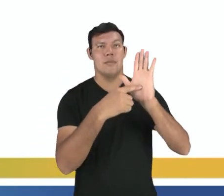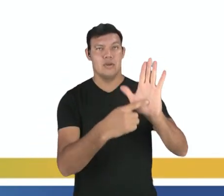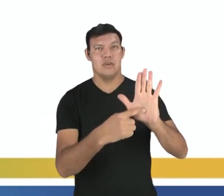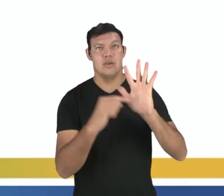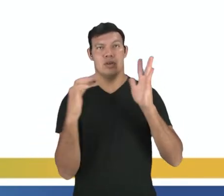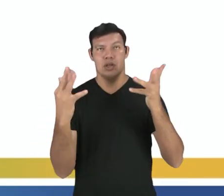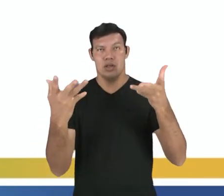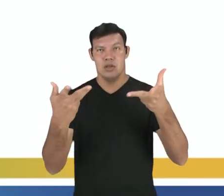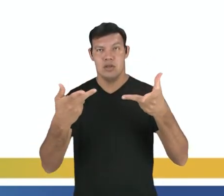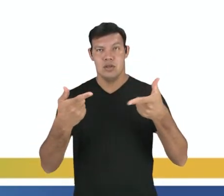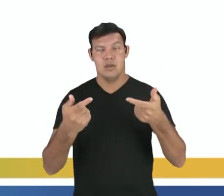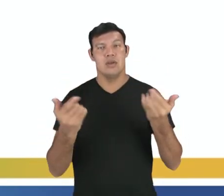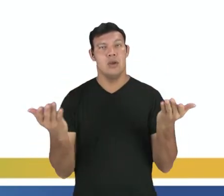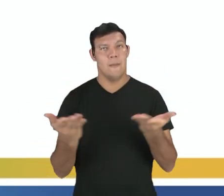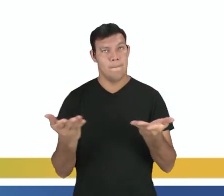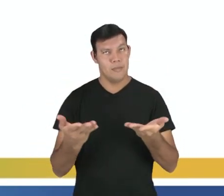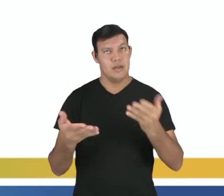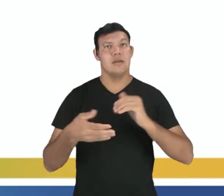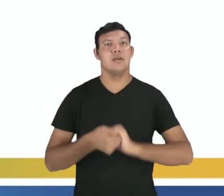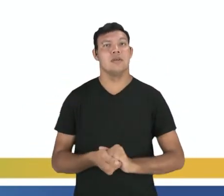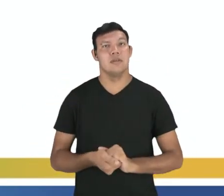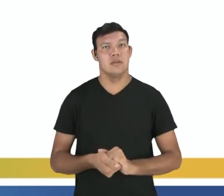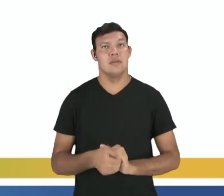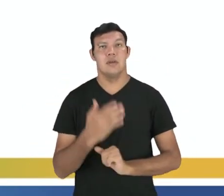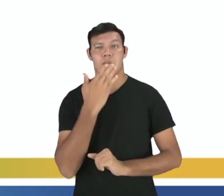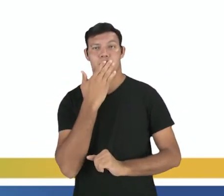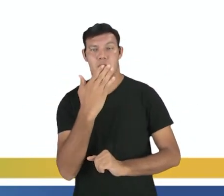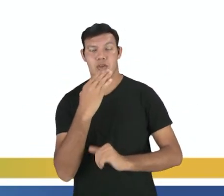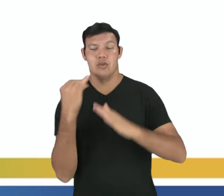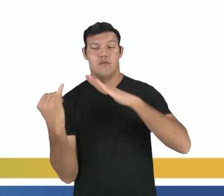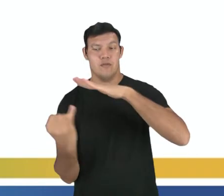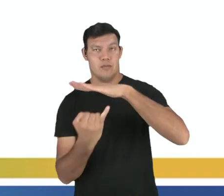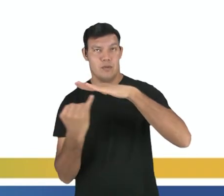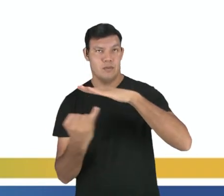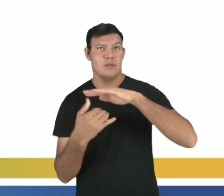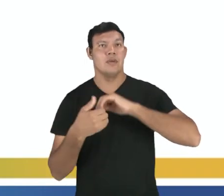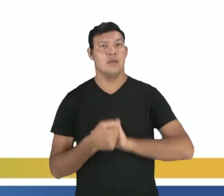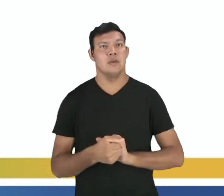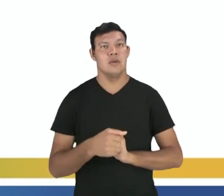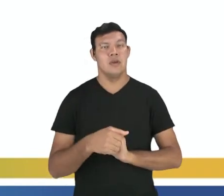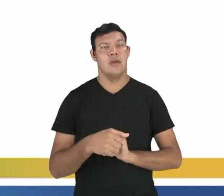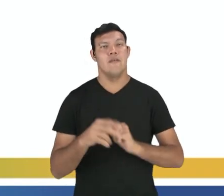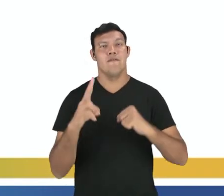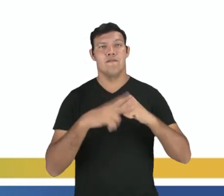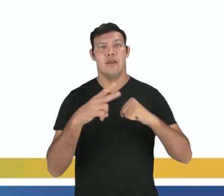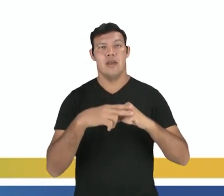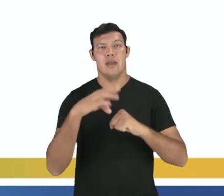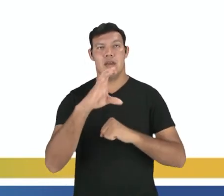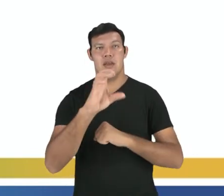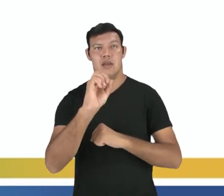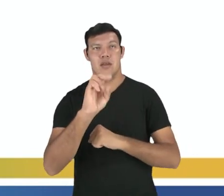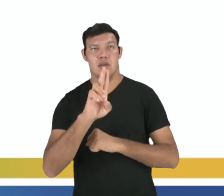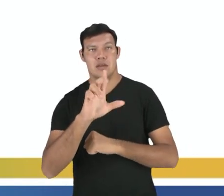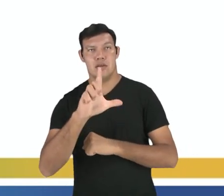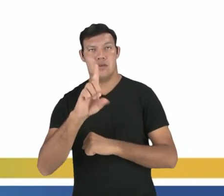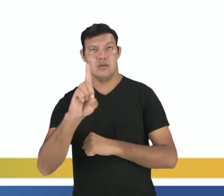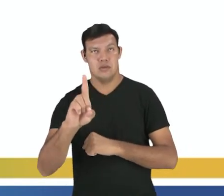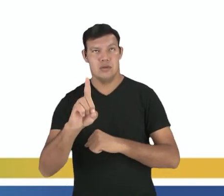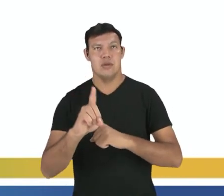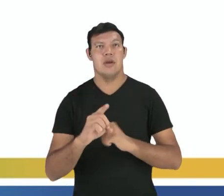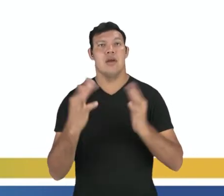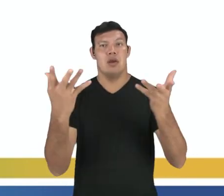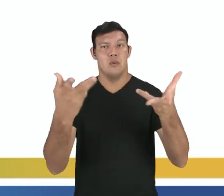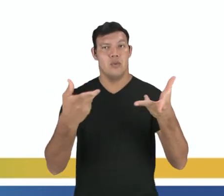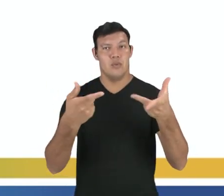sobre habilidade no presente, para pedido informal. O could, habilidade no passado,